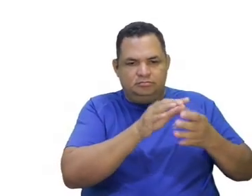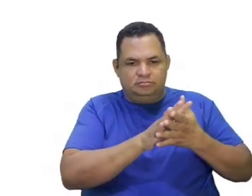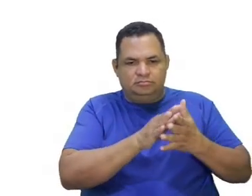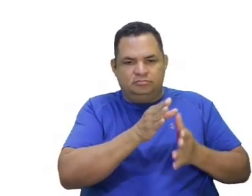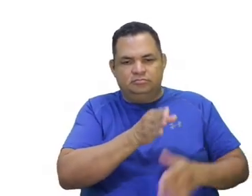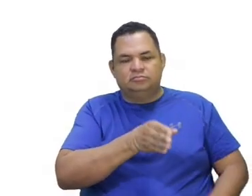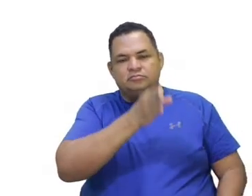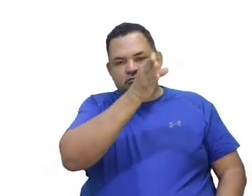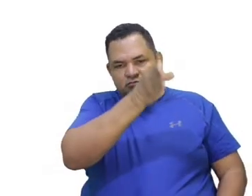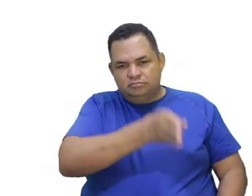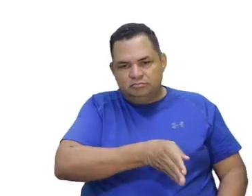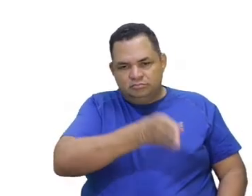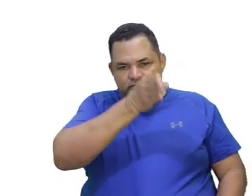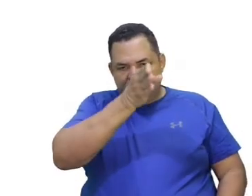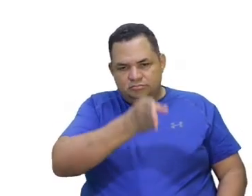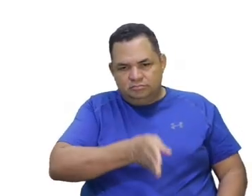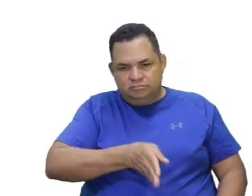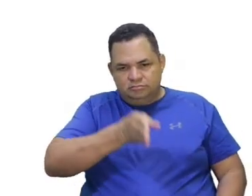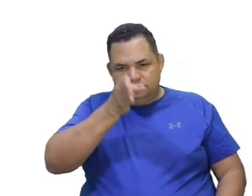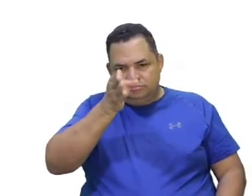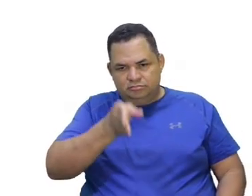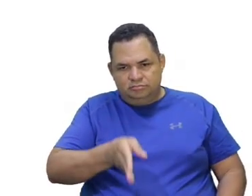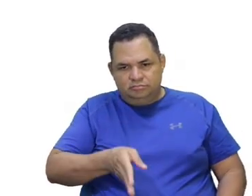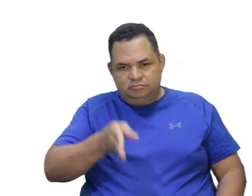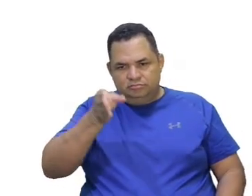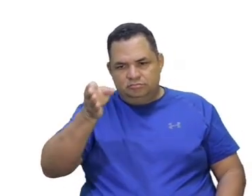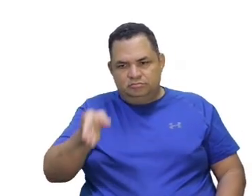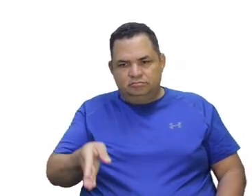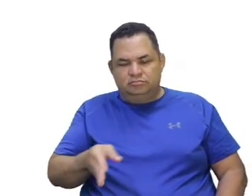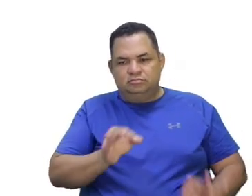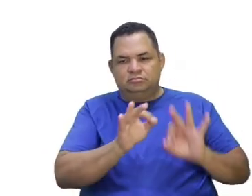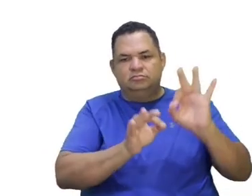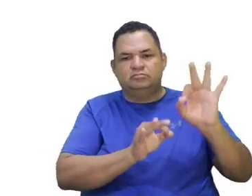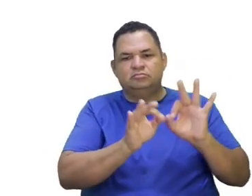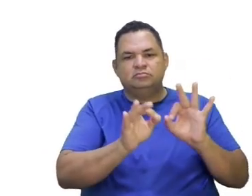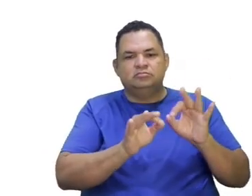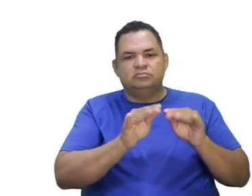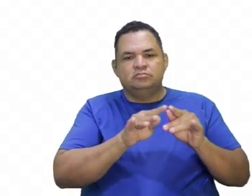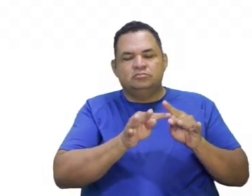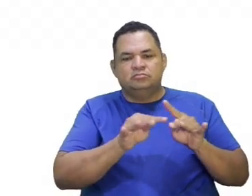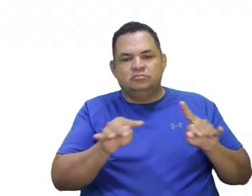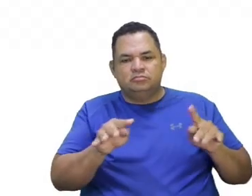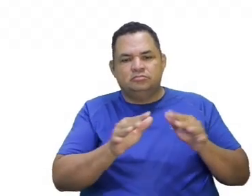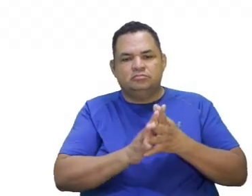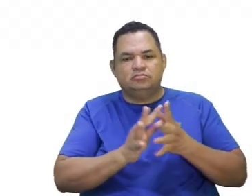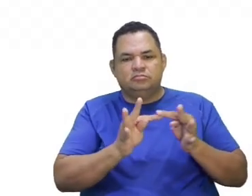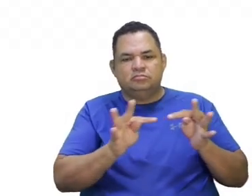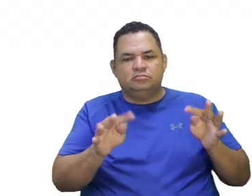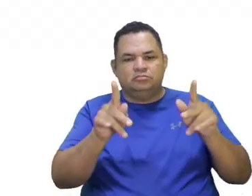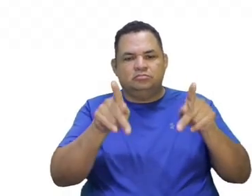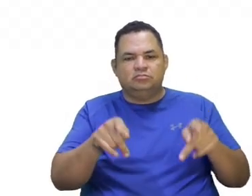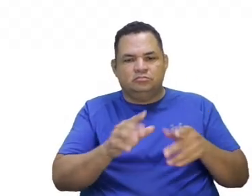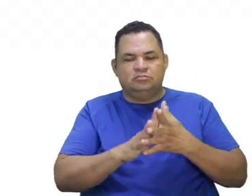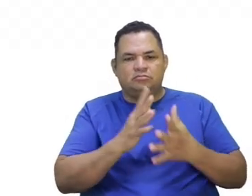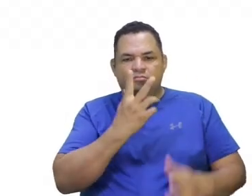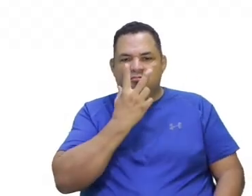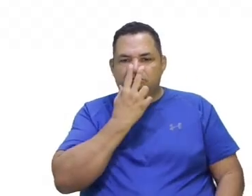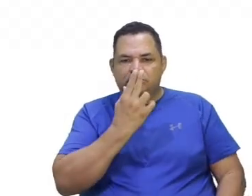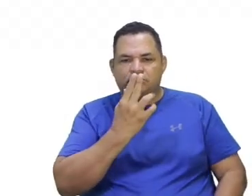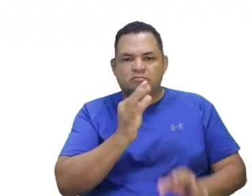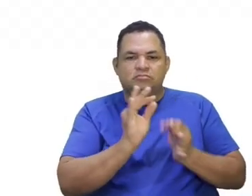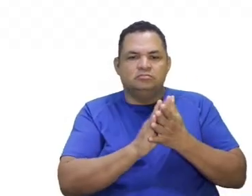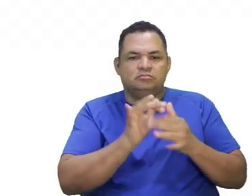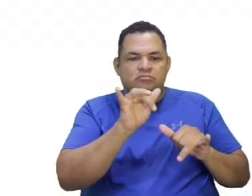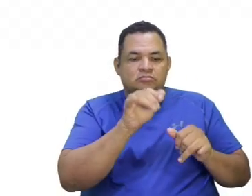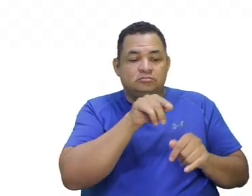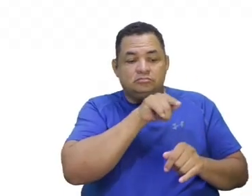colunas na vertical, que são os grupos ou famílias. Eles são colocados ali, os átomos, por ter semelhanças